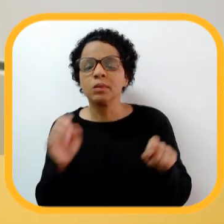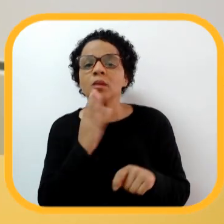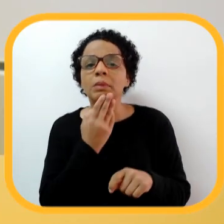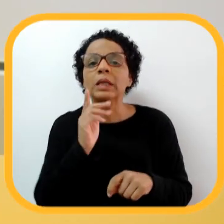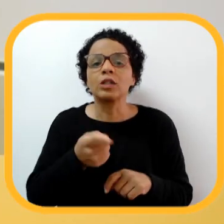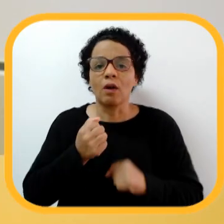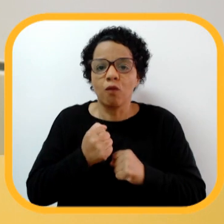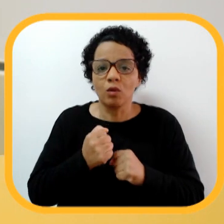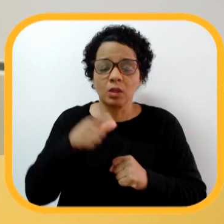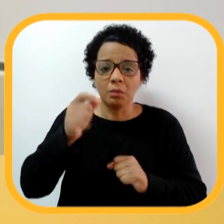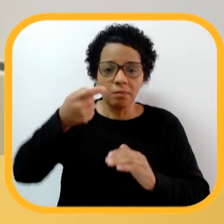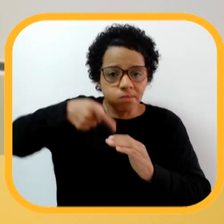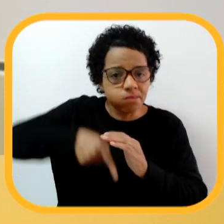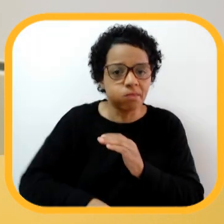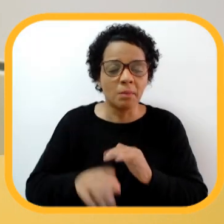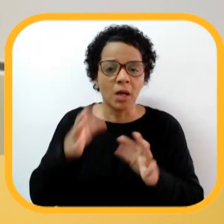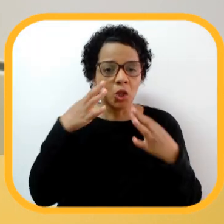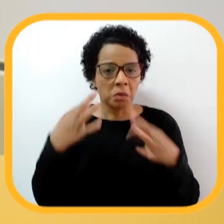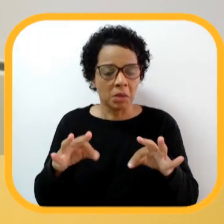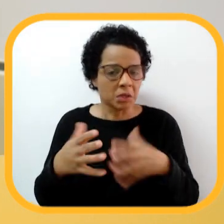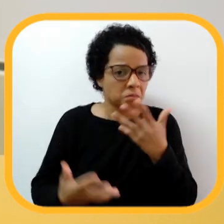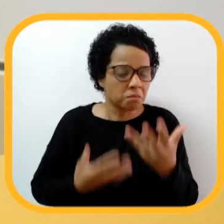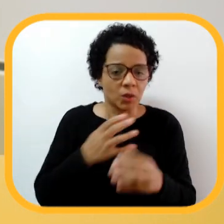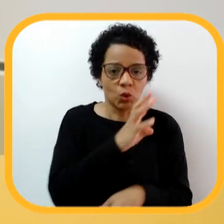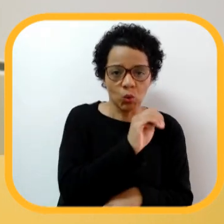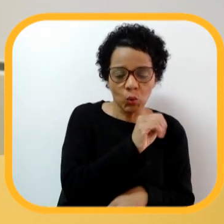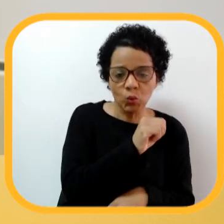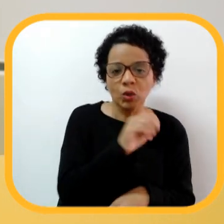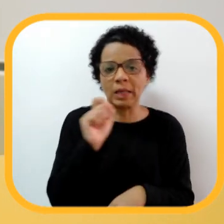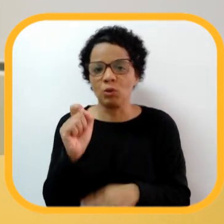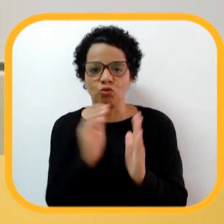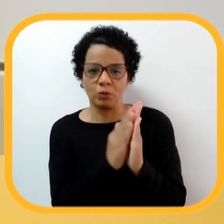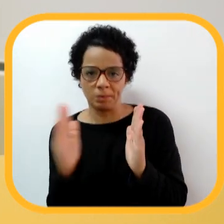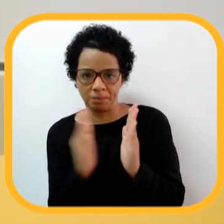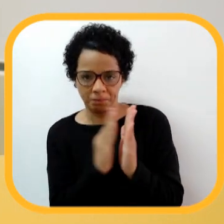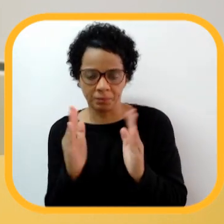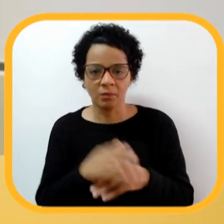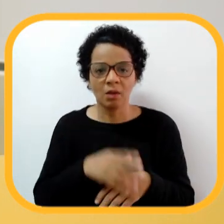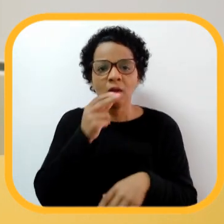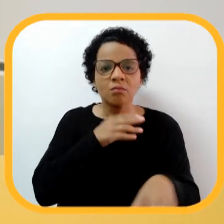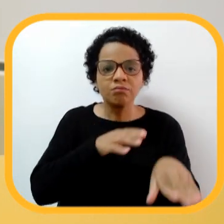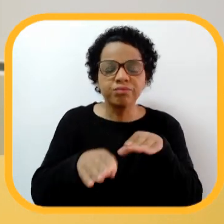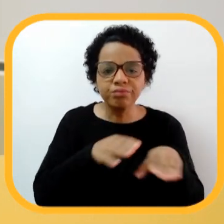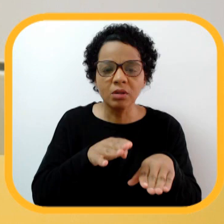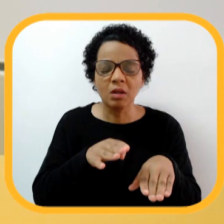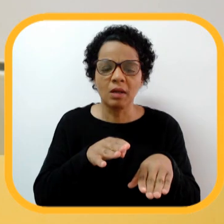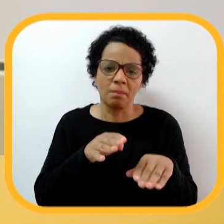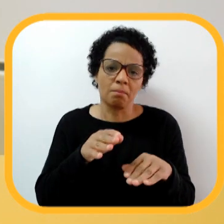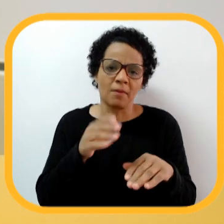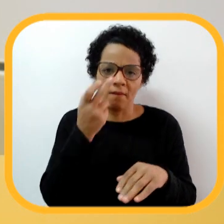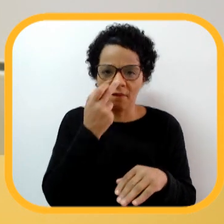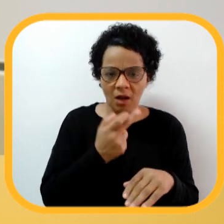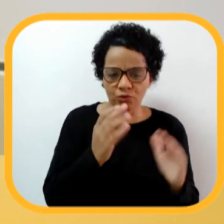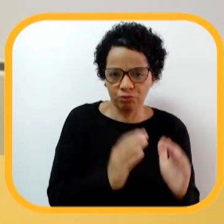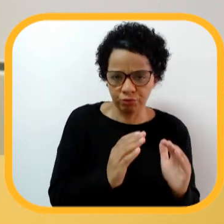sismo depende da sua magnitude e profundidade, mas normalmente varia entre alguns segundos e poucos minutos. Tremores menores costumam